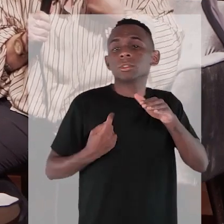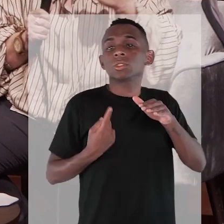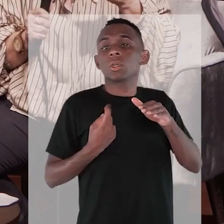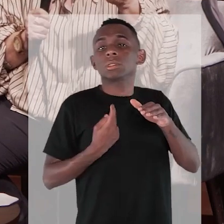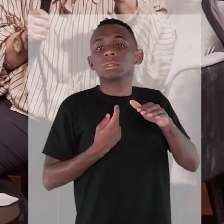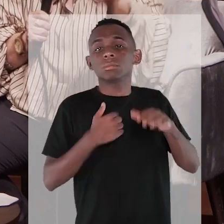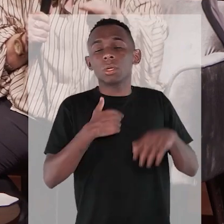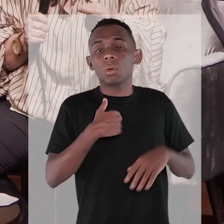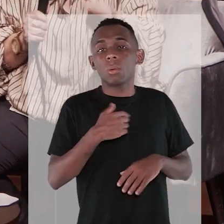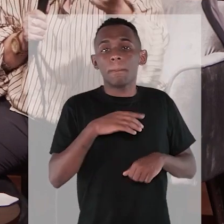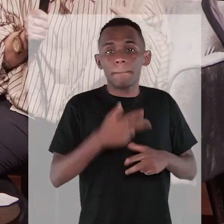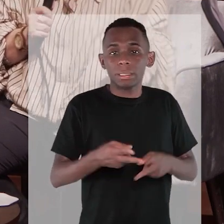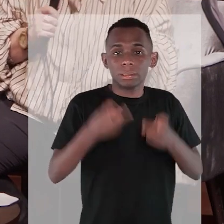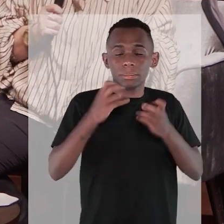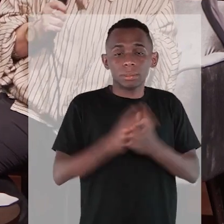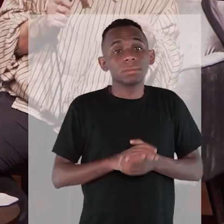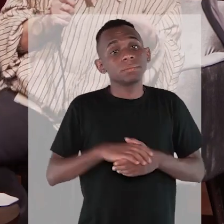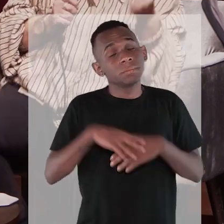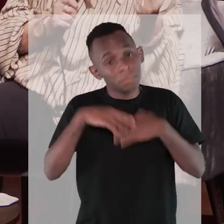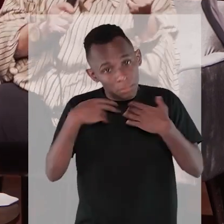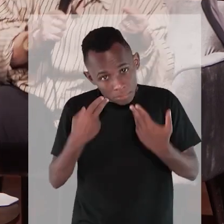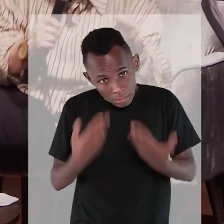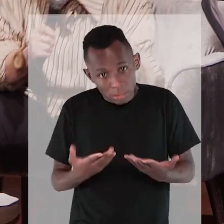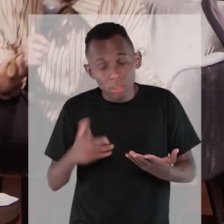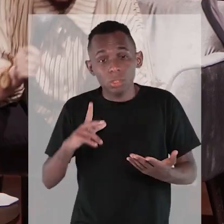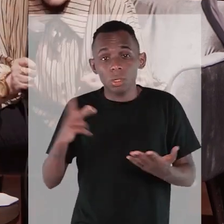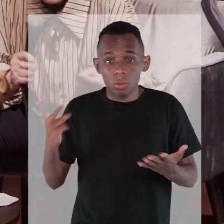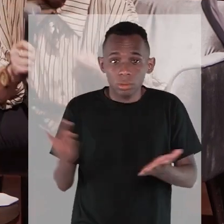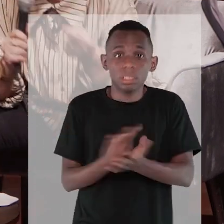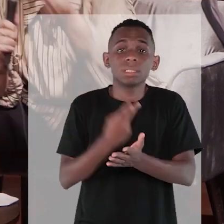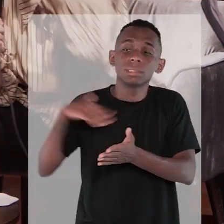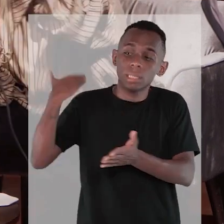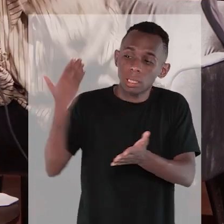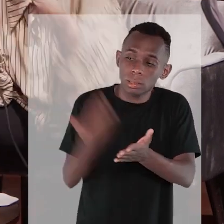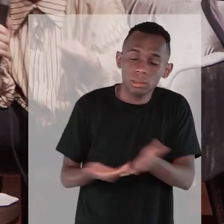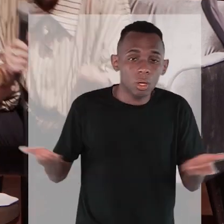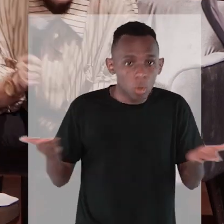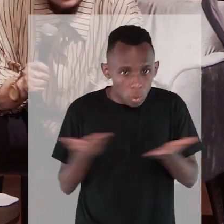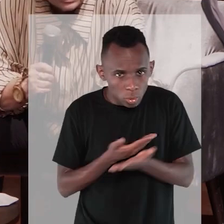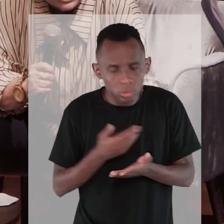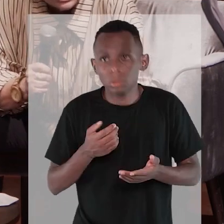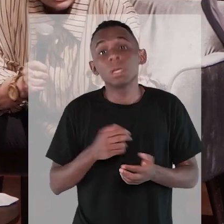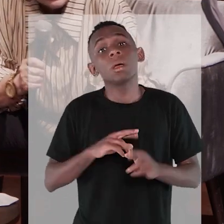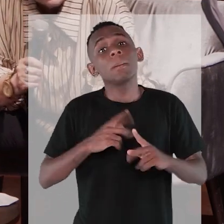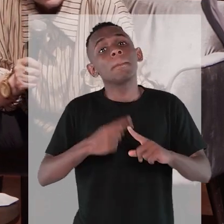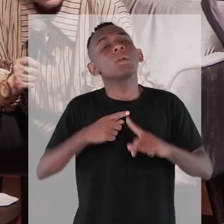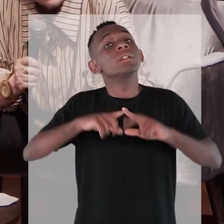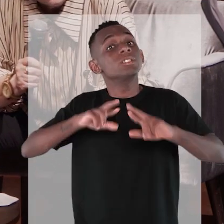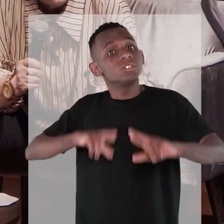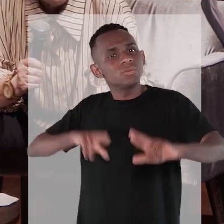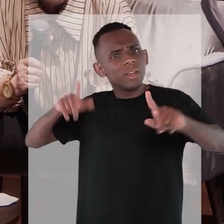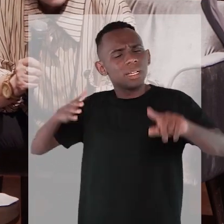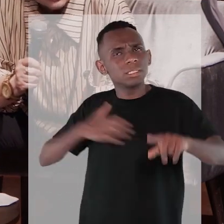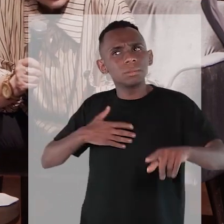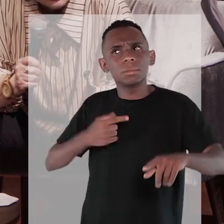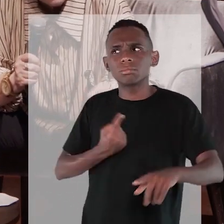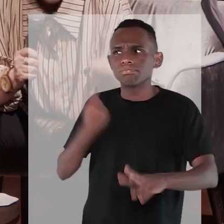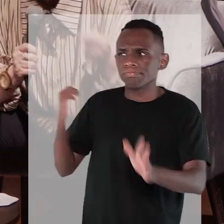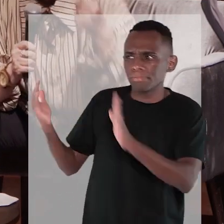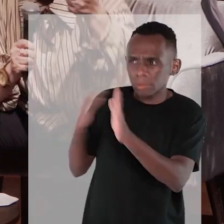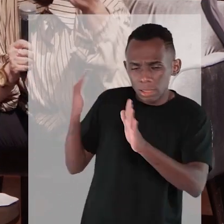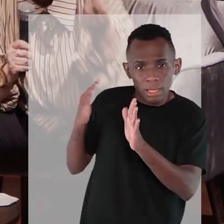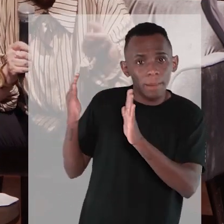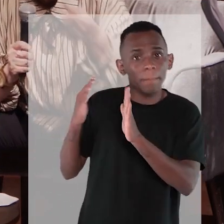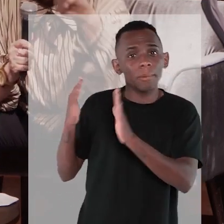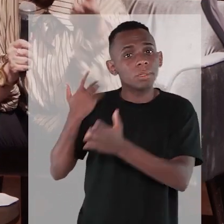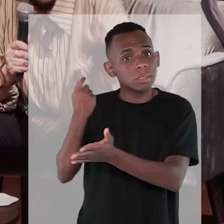individualmente. Isso tem consequência, porque uma coisa era, lá no meu tempo de movimento estudantil,